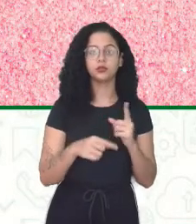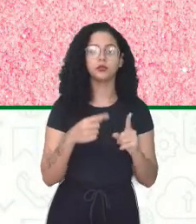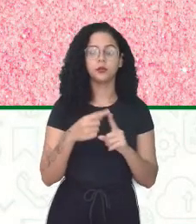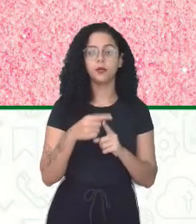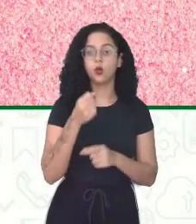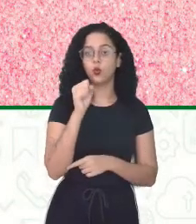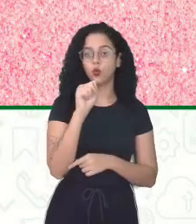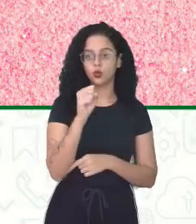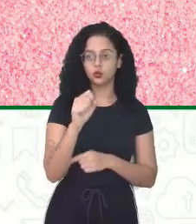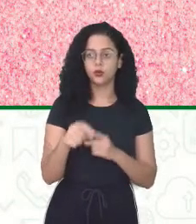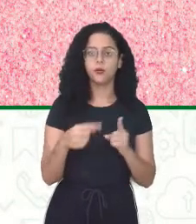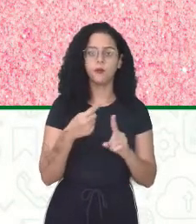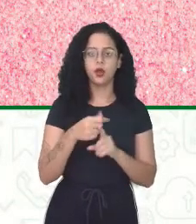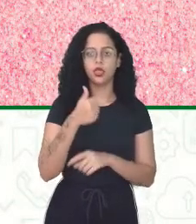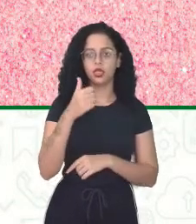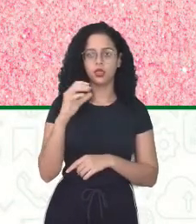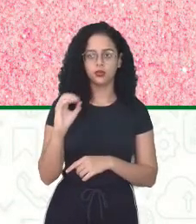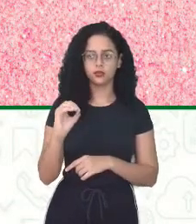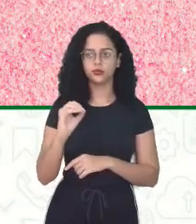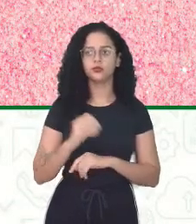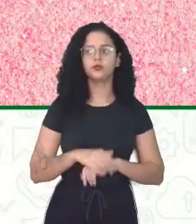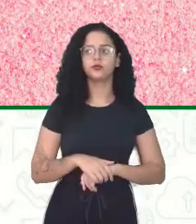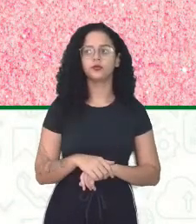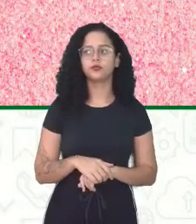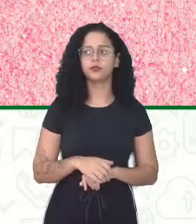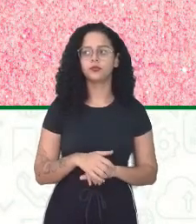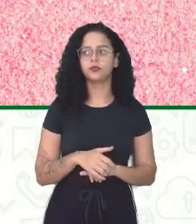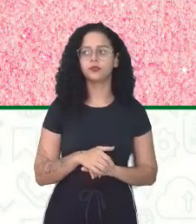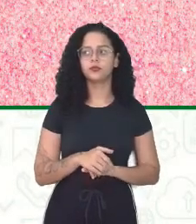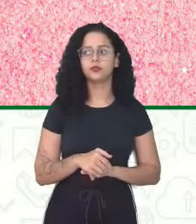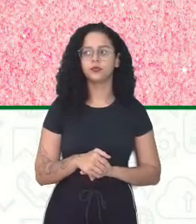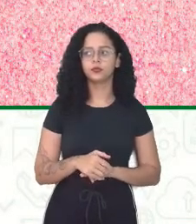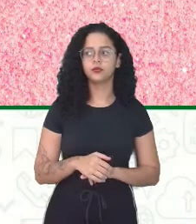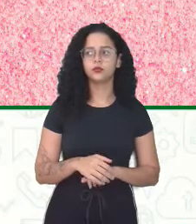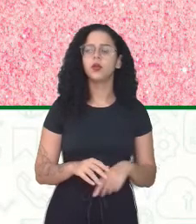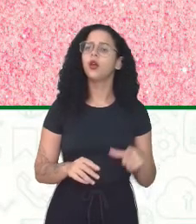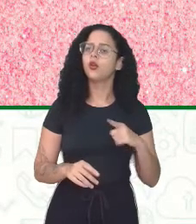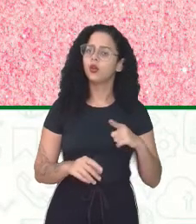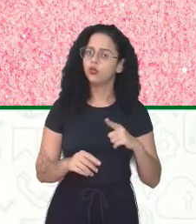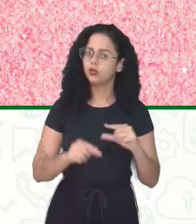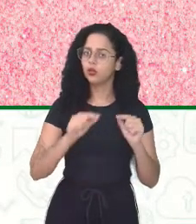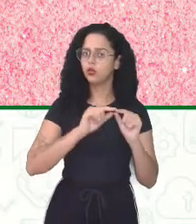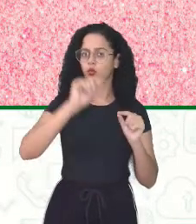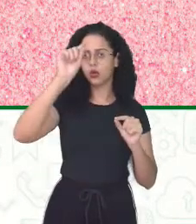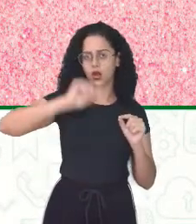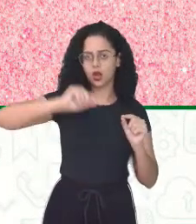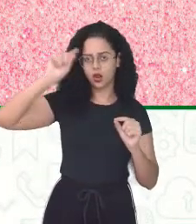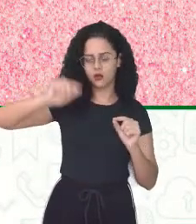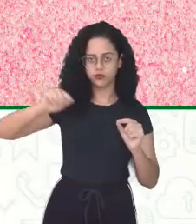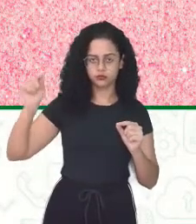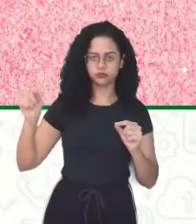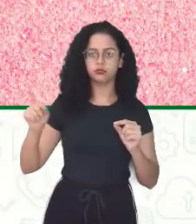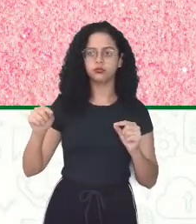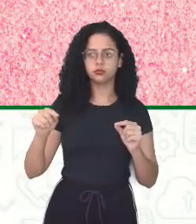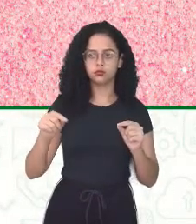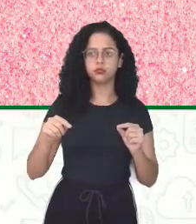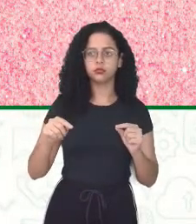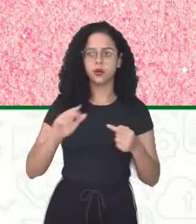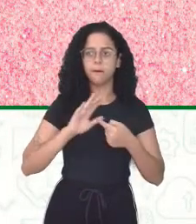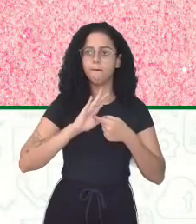mais 8, mais 10. Não é isso? É o que eu tenho aí no gráfico, né? Estão